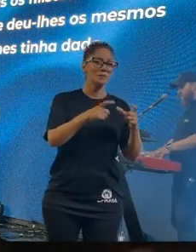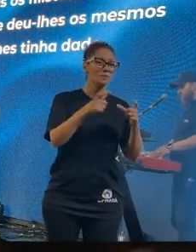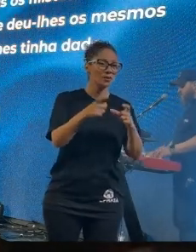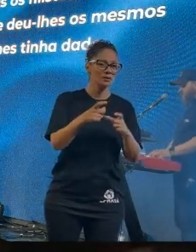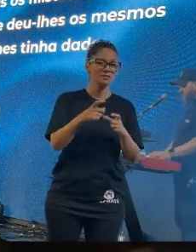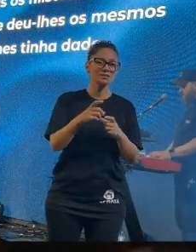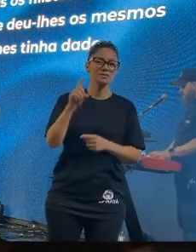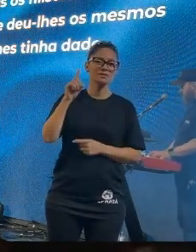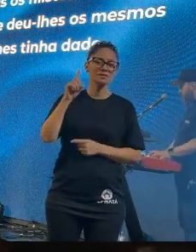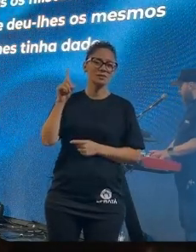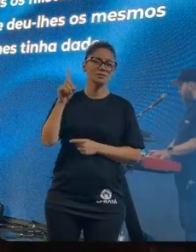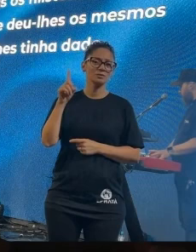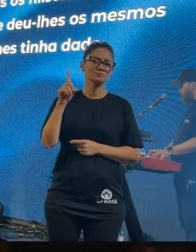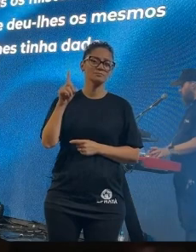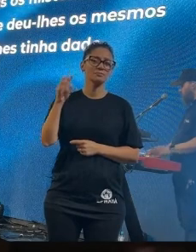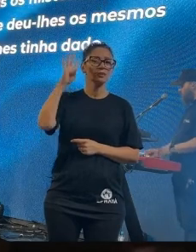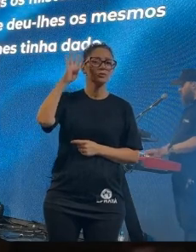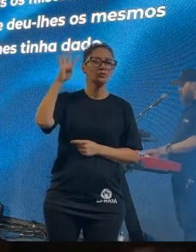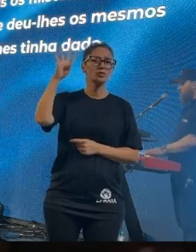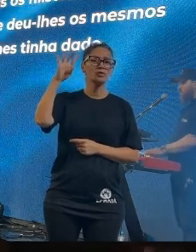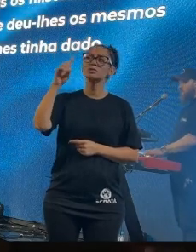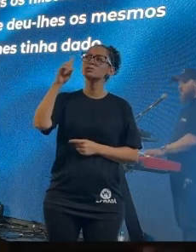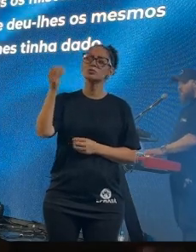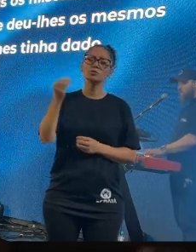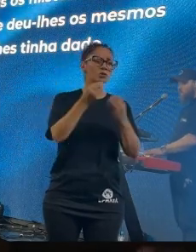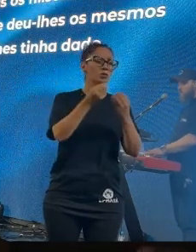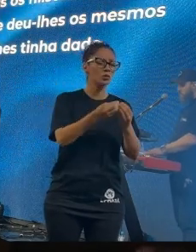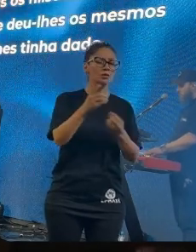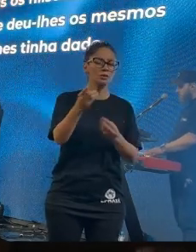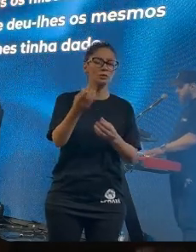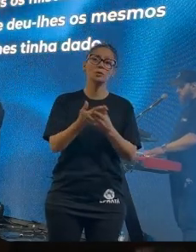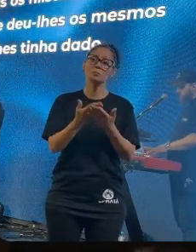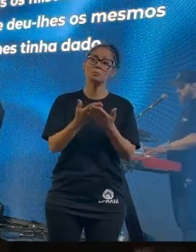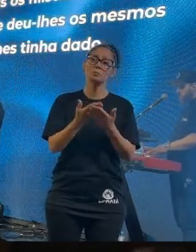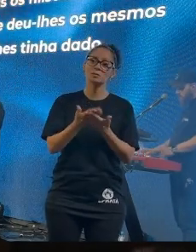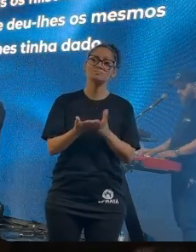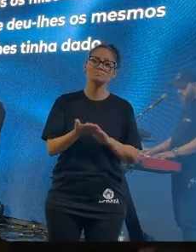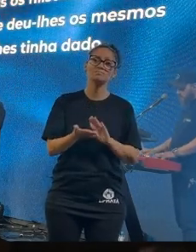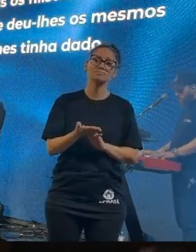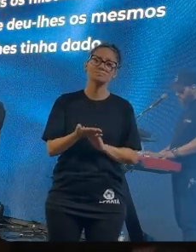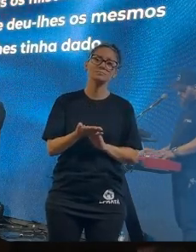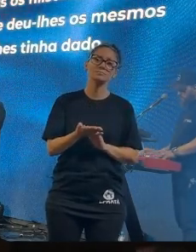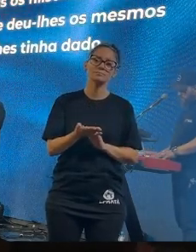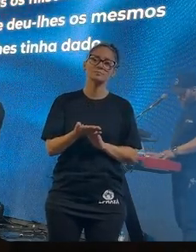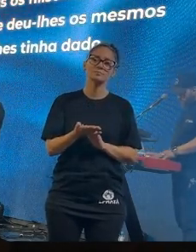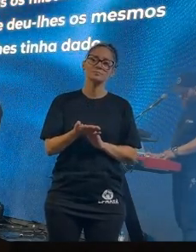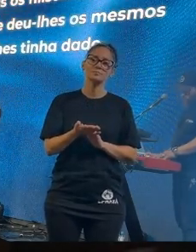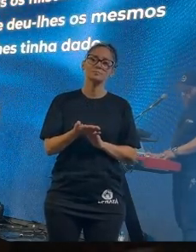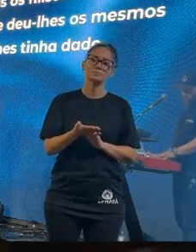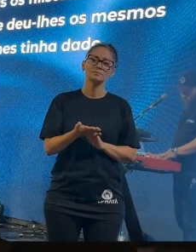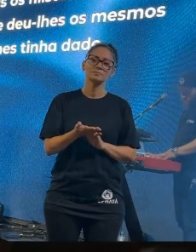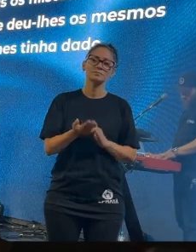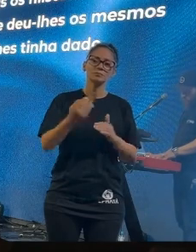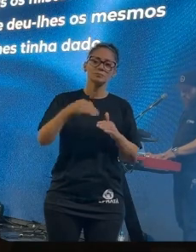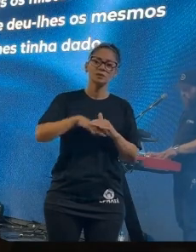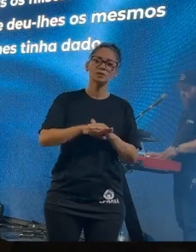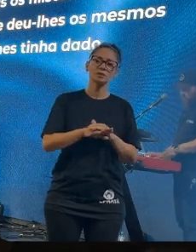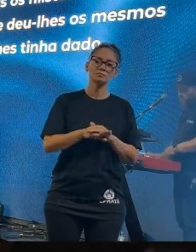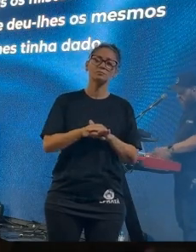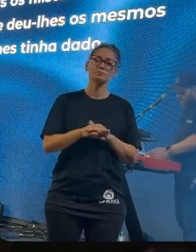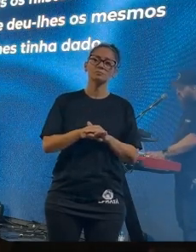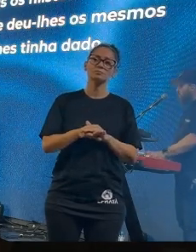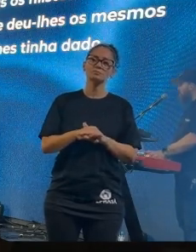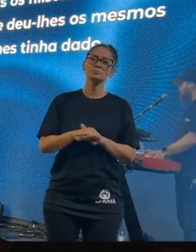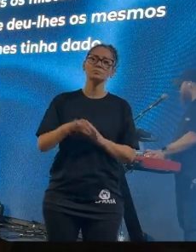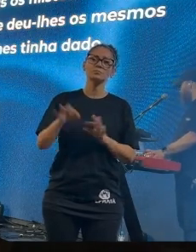entulhados. Tem muitos sonhos que Deus já colocou na tua mão que estão engavetados. Tem muitos planos que Deus já te deu que